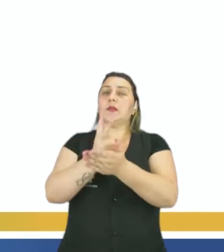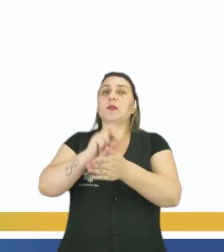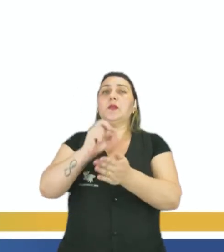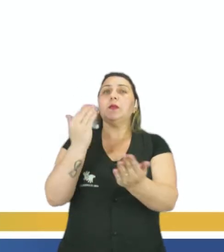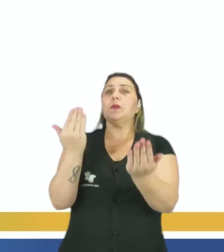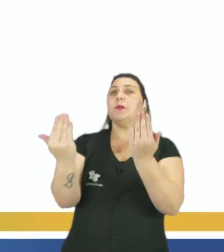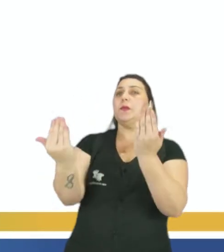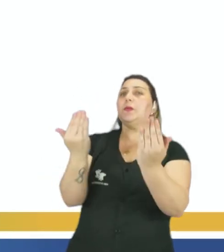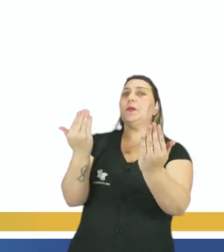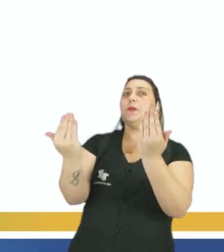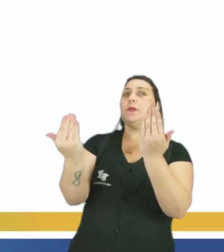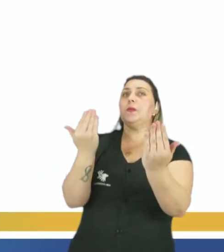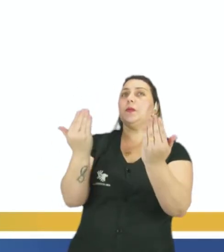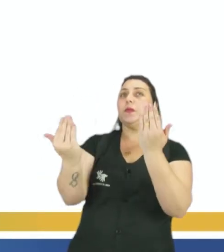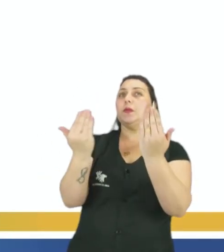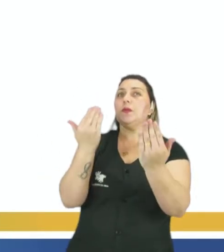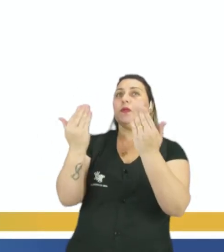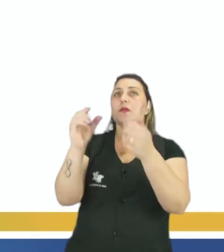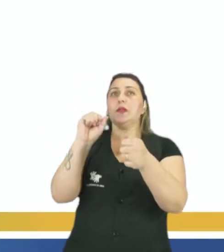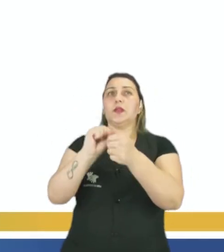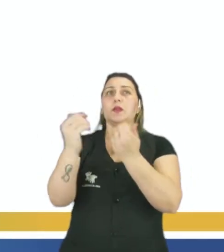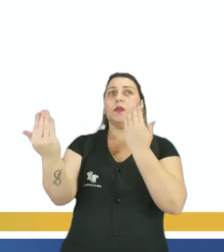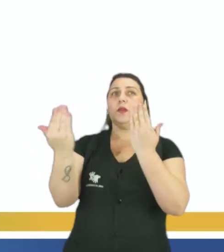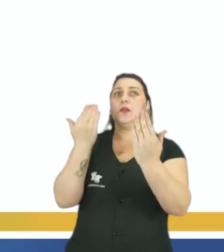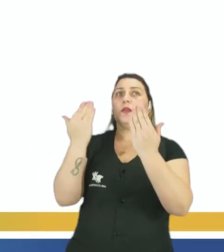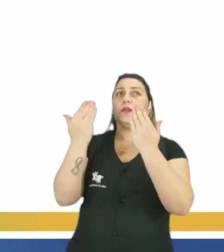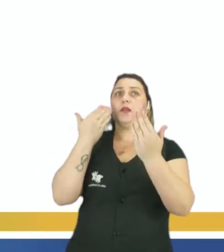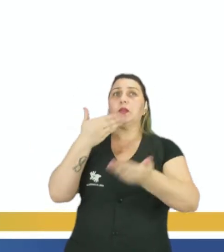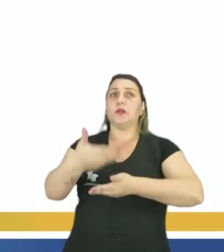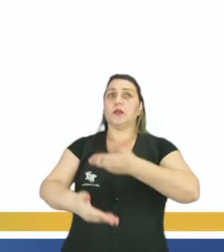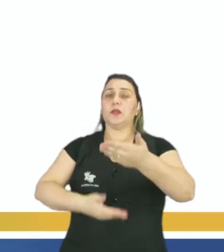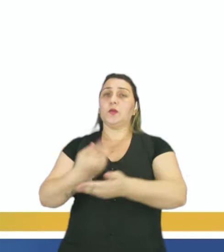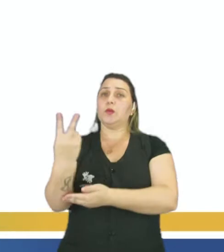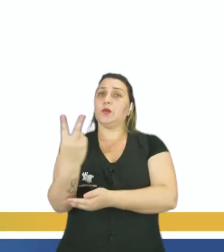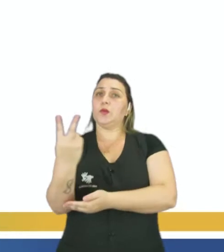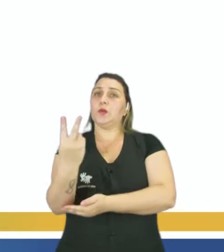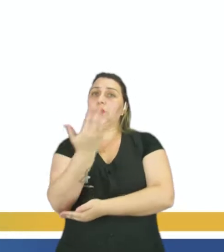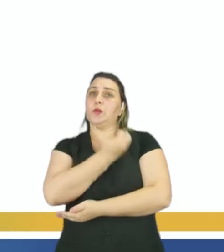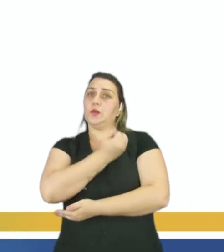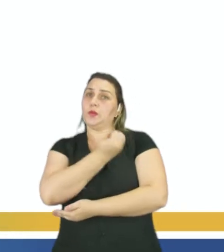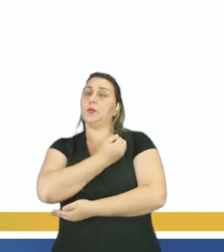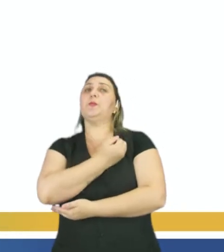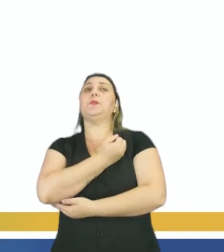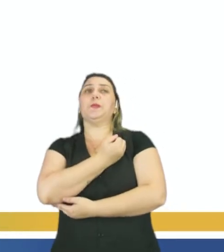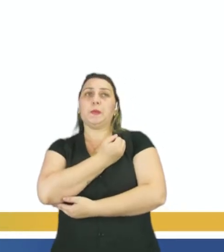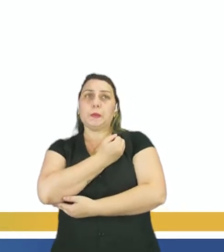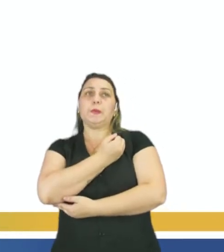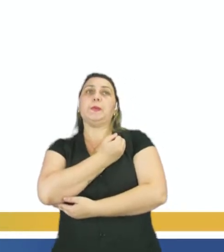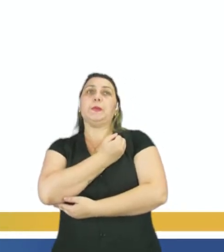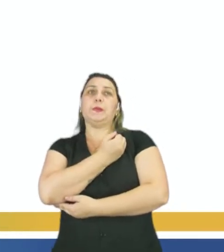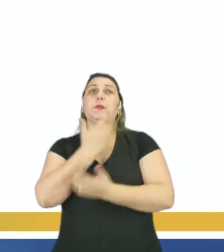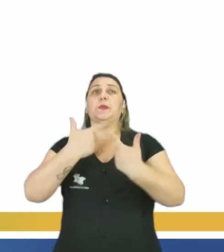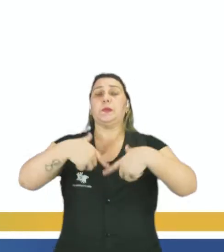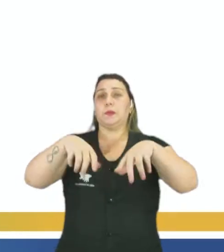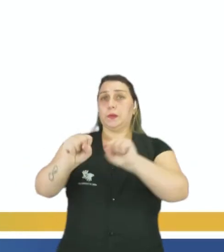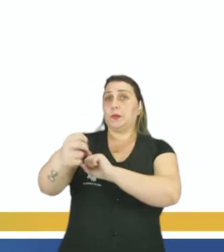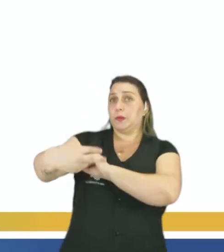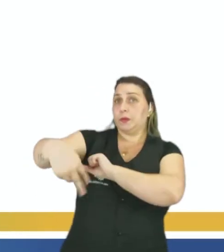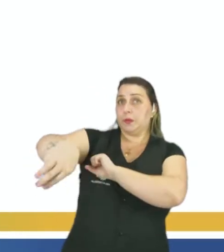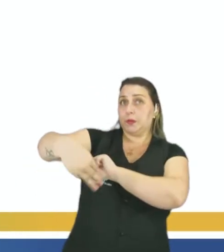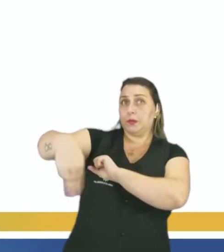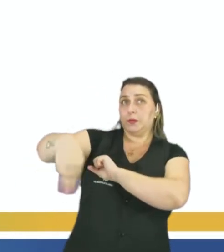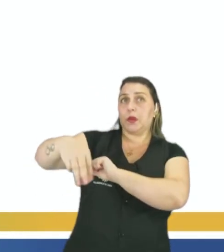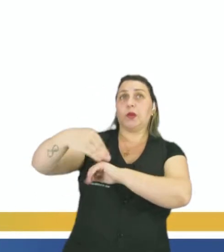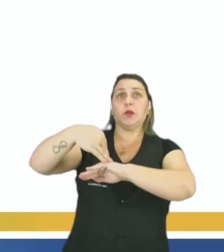fazendo comparações. E quando fazemos comparações, estamos relacionando dois números. Na linguagem